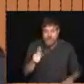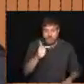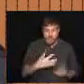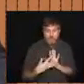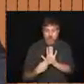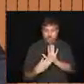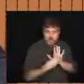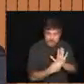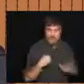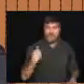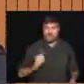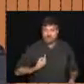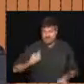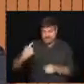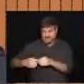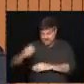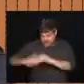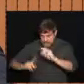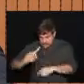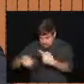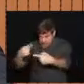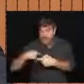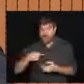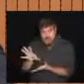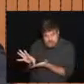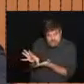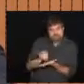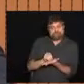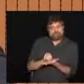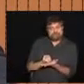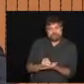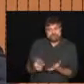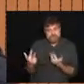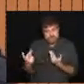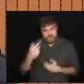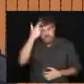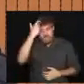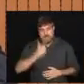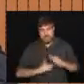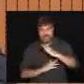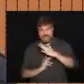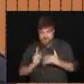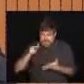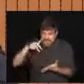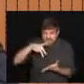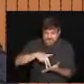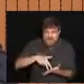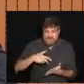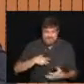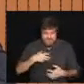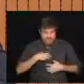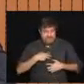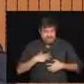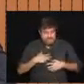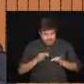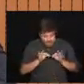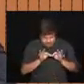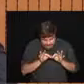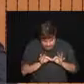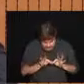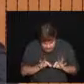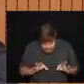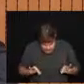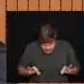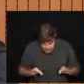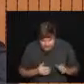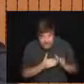estavam fazendo, nós também trouxemos como exemplo. A minha vinda aqui hoje tem um condão de humildade, de